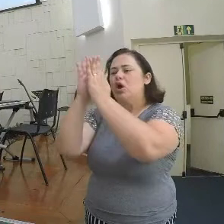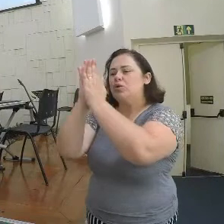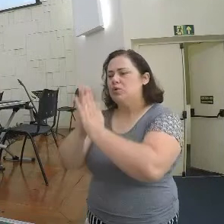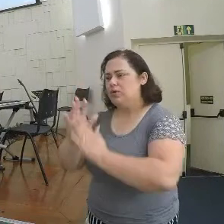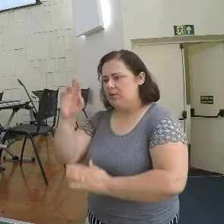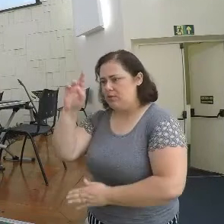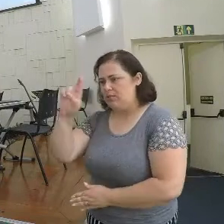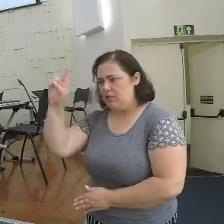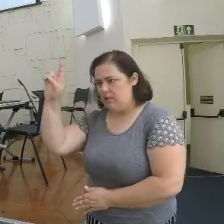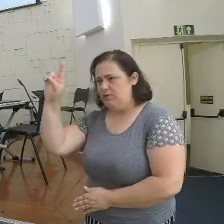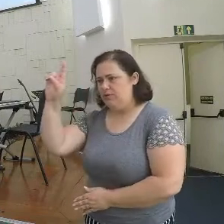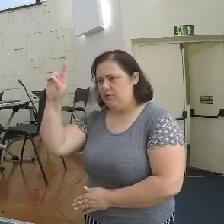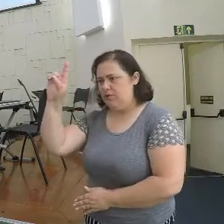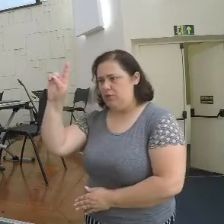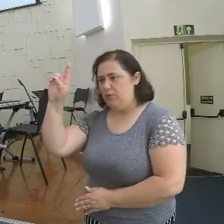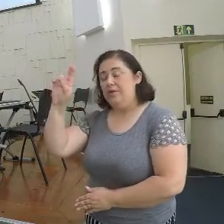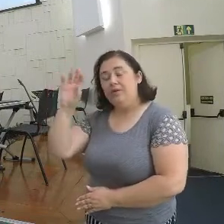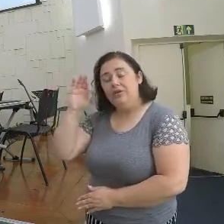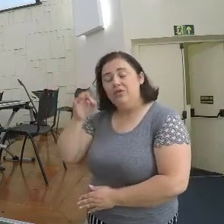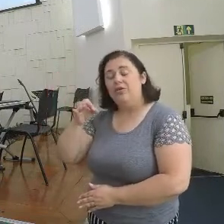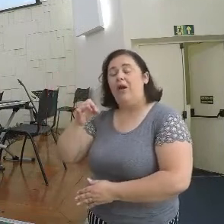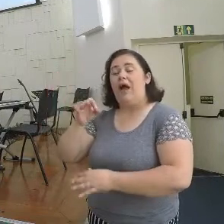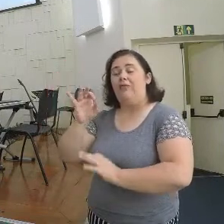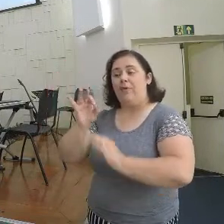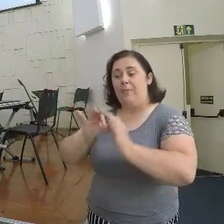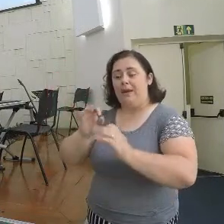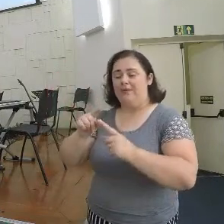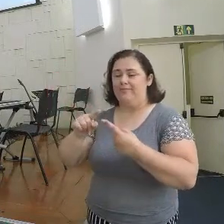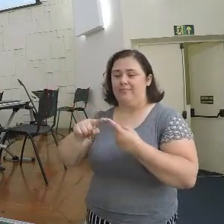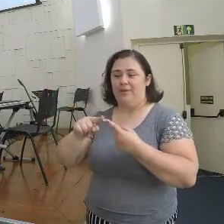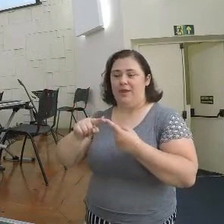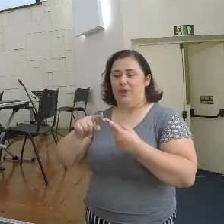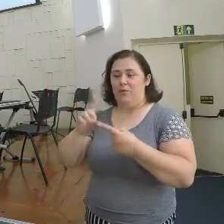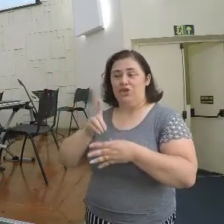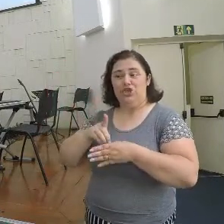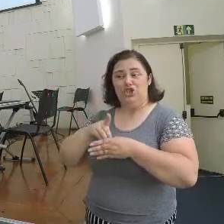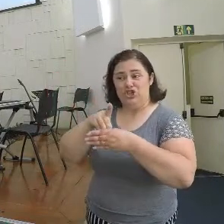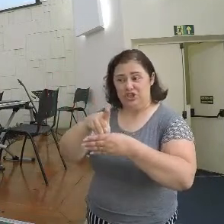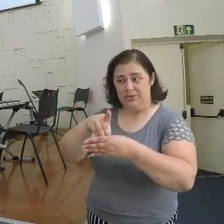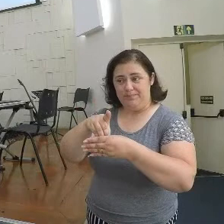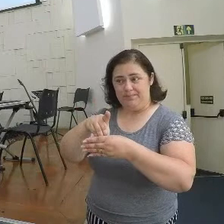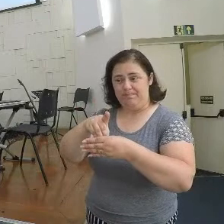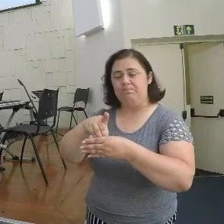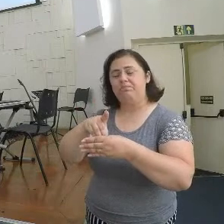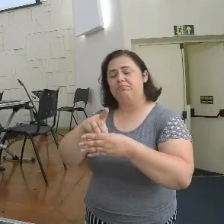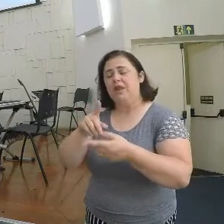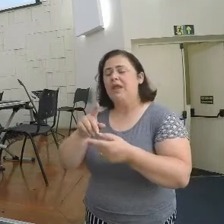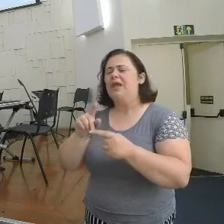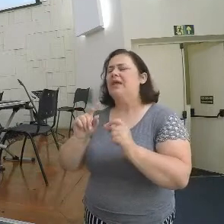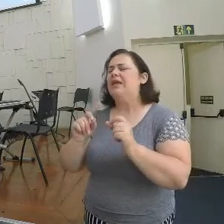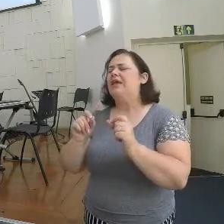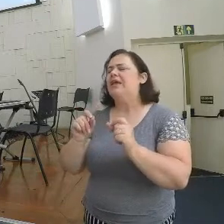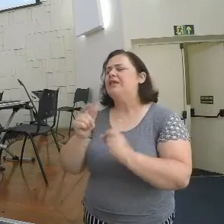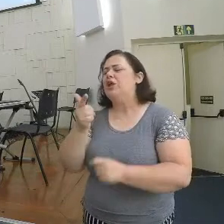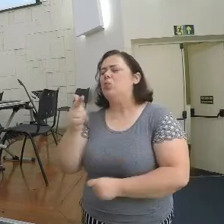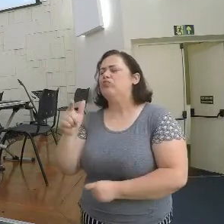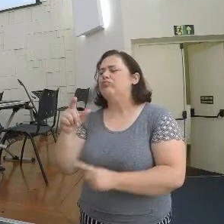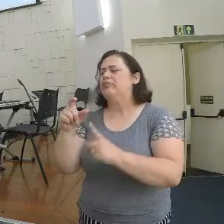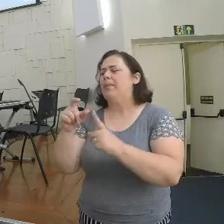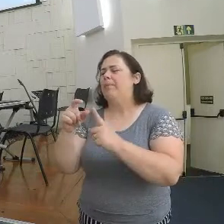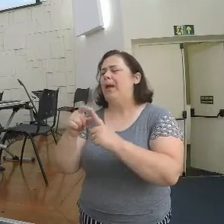Deus estabelecidas: dízimos e ofertas, também chamadas de primícias. Os irmãos